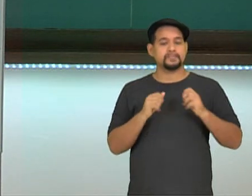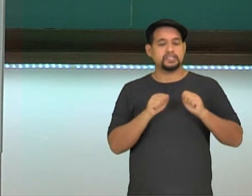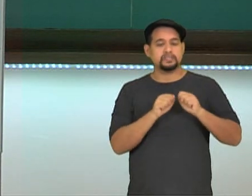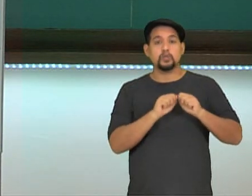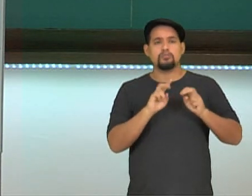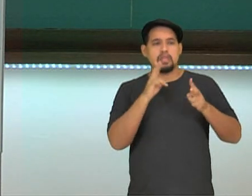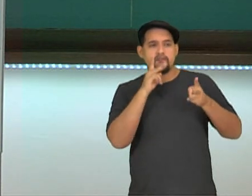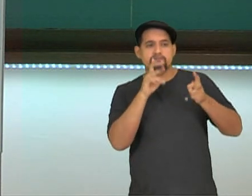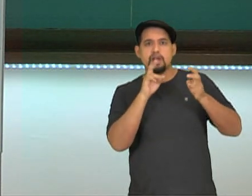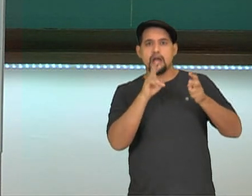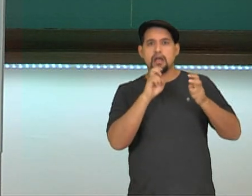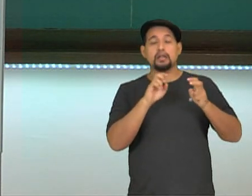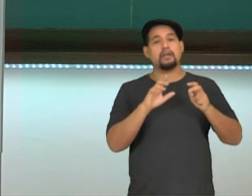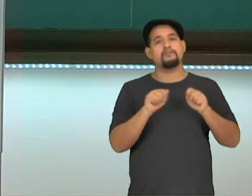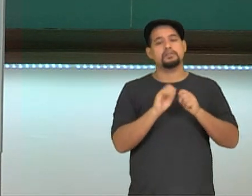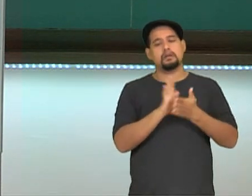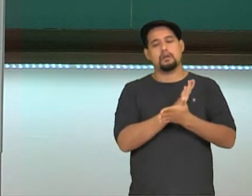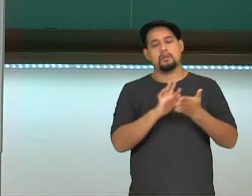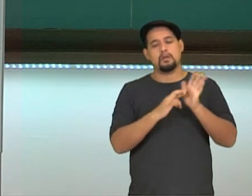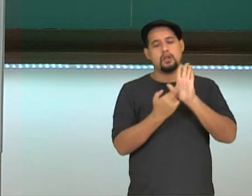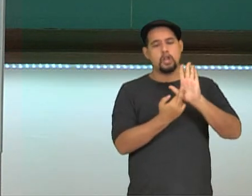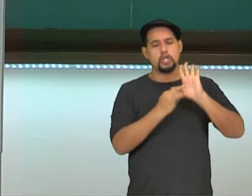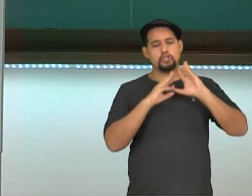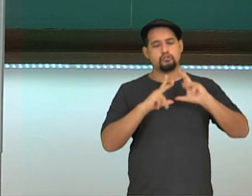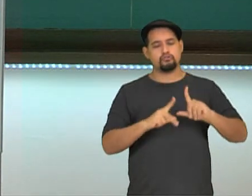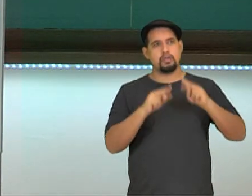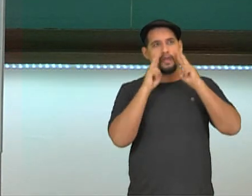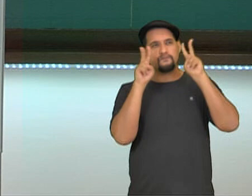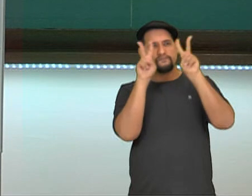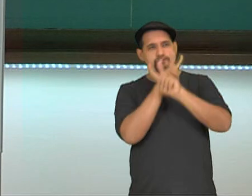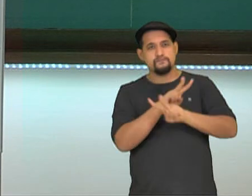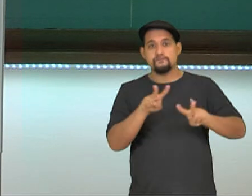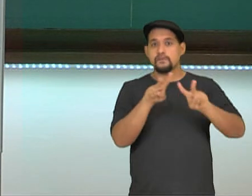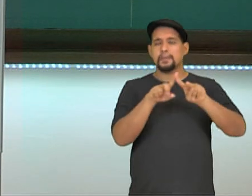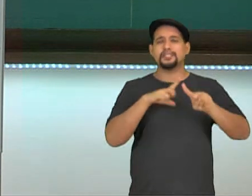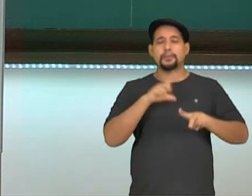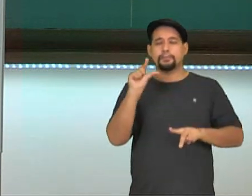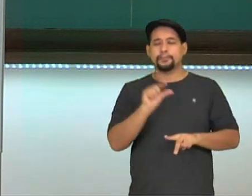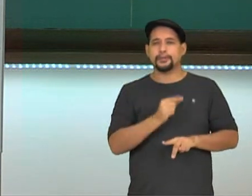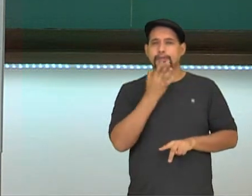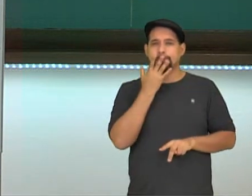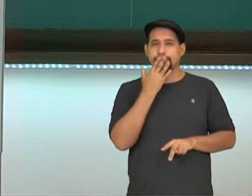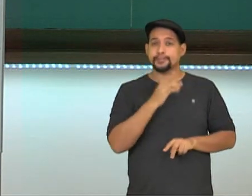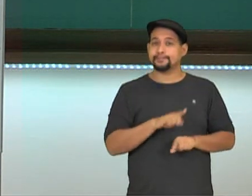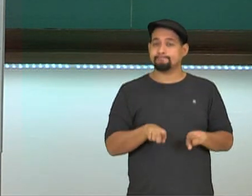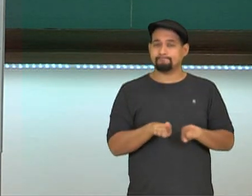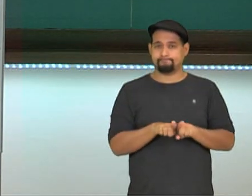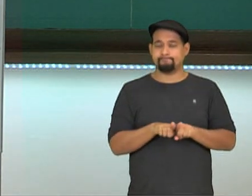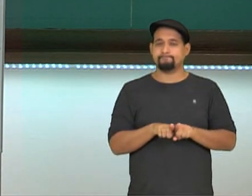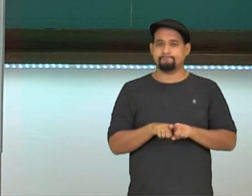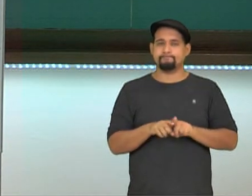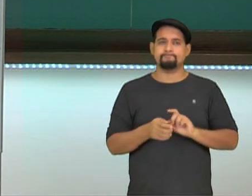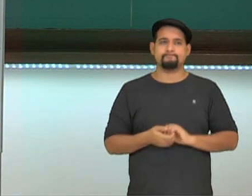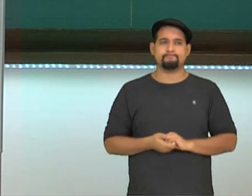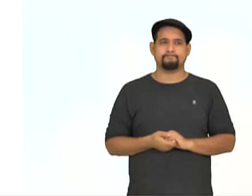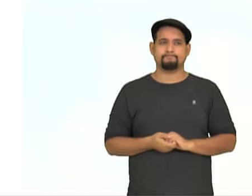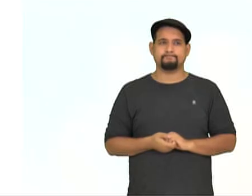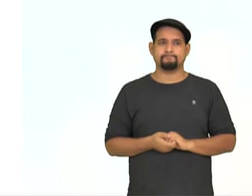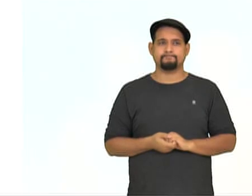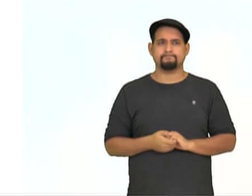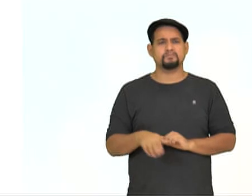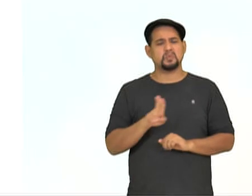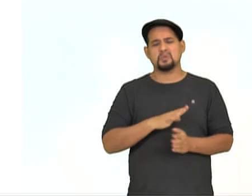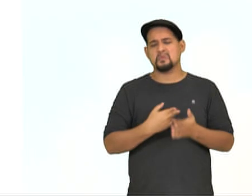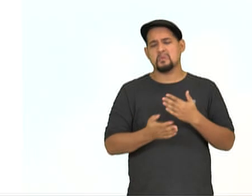o que eles estavam enxergando. Então, eles queriam fazer uma reprodução literal do que eles estavam vendo. E eles tinham poucas cores. Então, o meu desafio é o seguinte. Reproduza